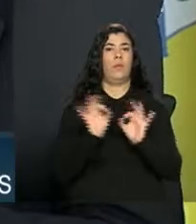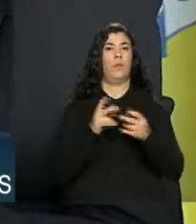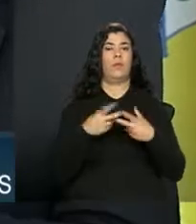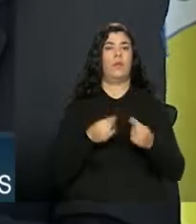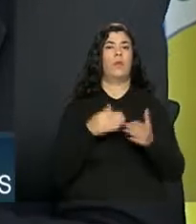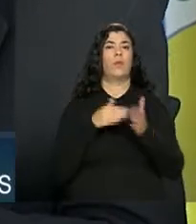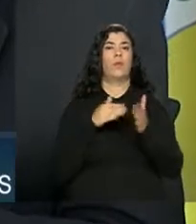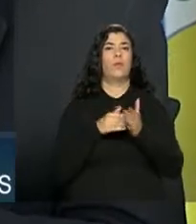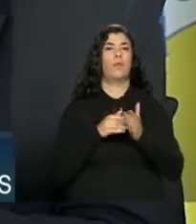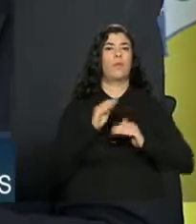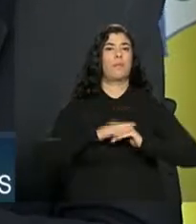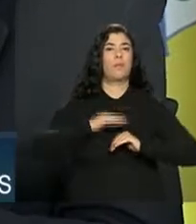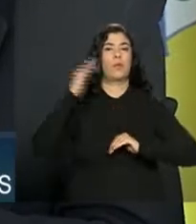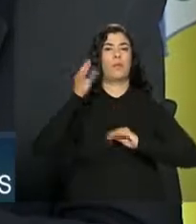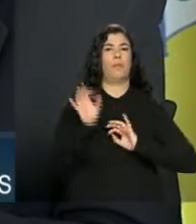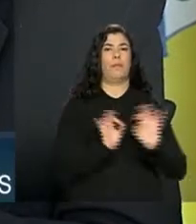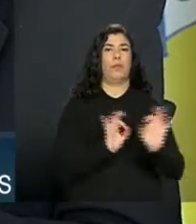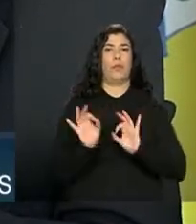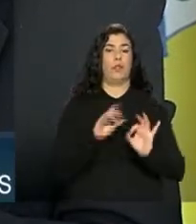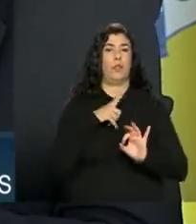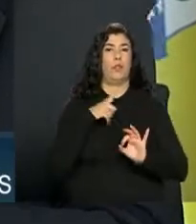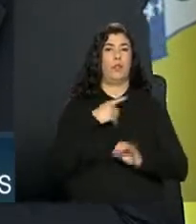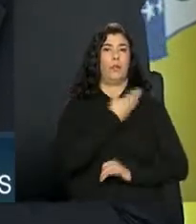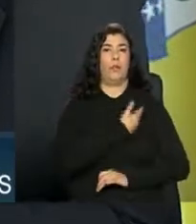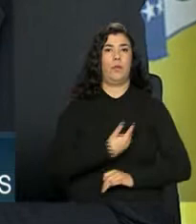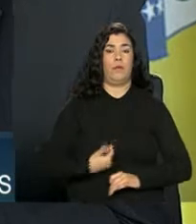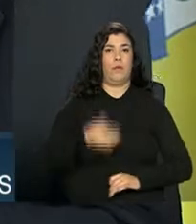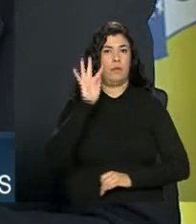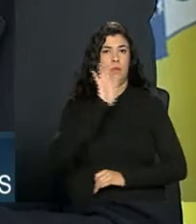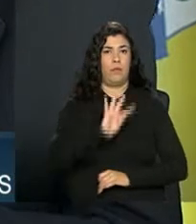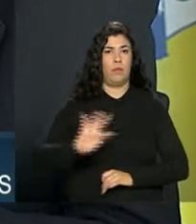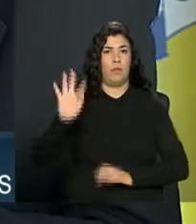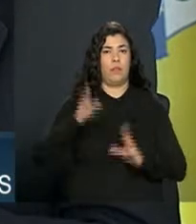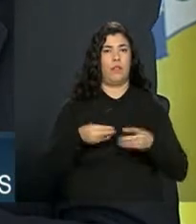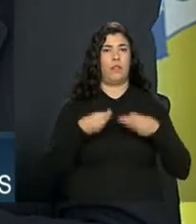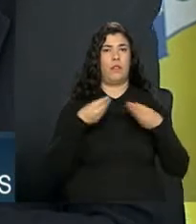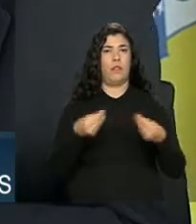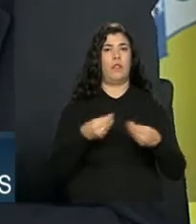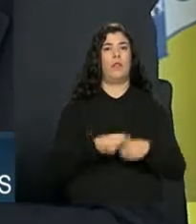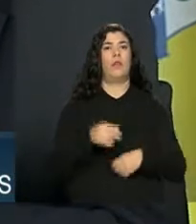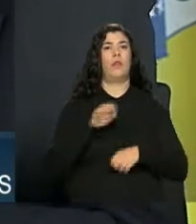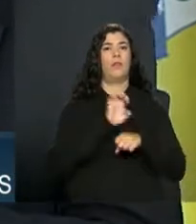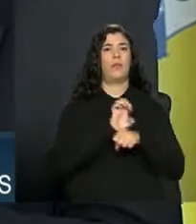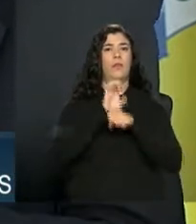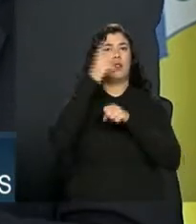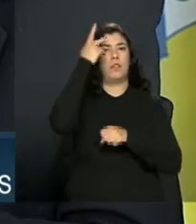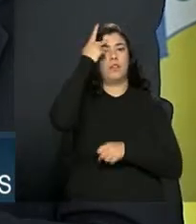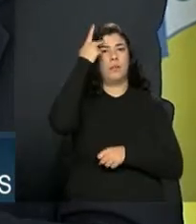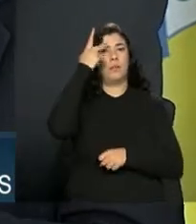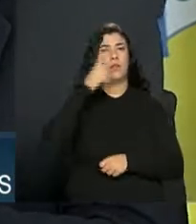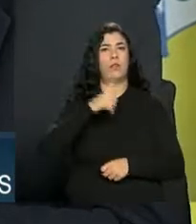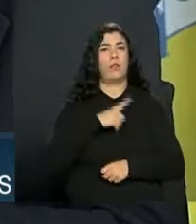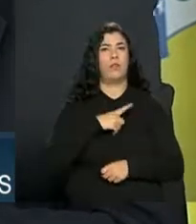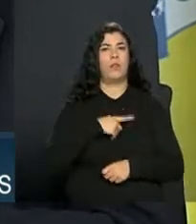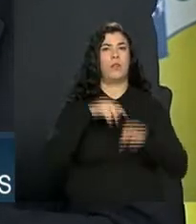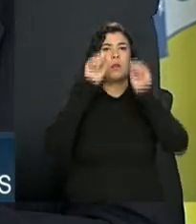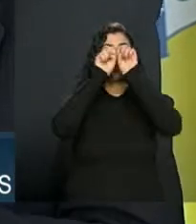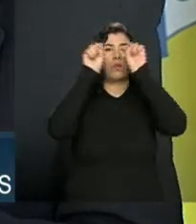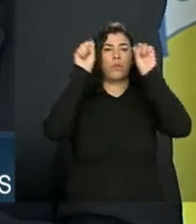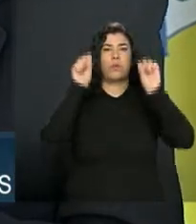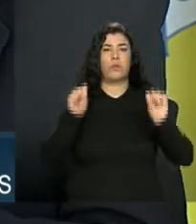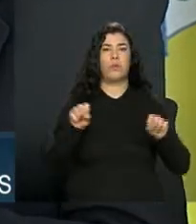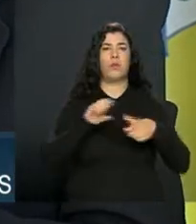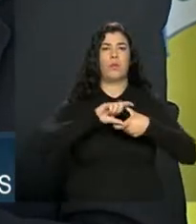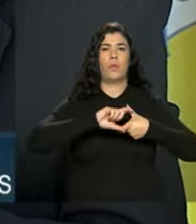tão último grande projeto apoiado pelo Governo Federal para o estado de São Paulo é o sistema São Lourenço